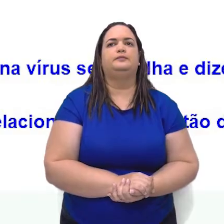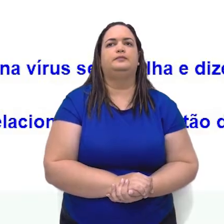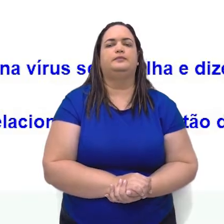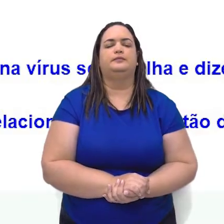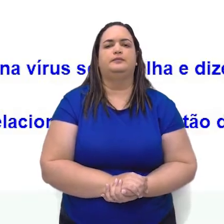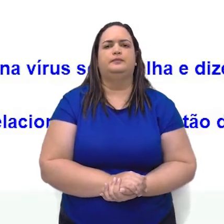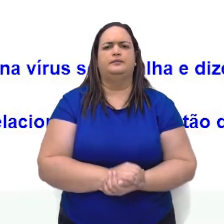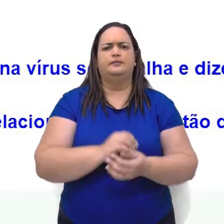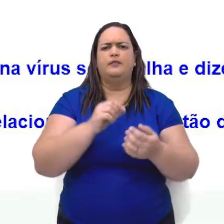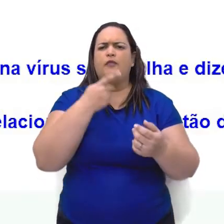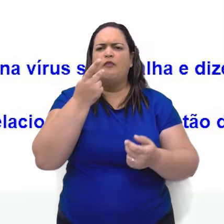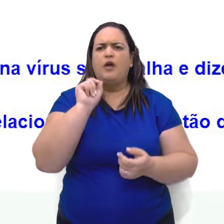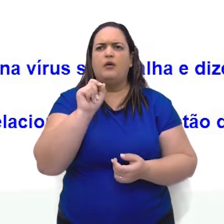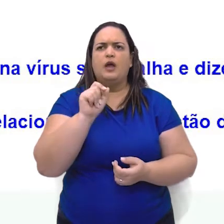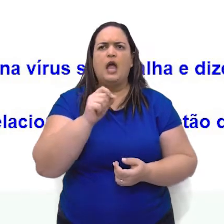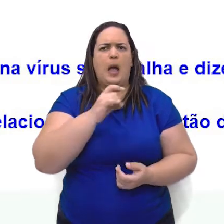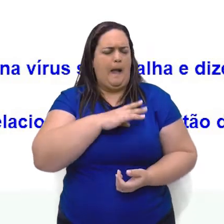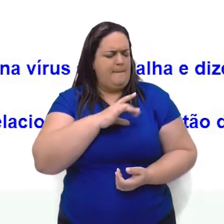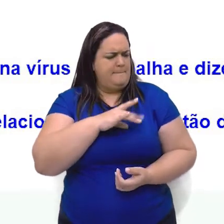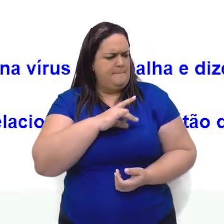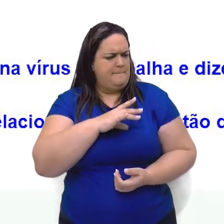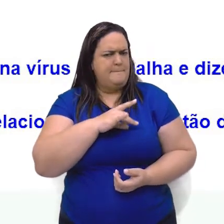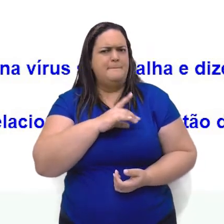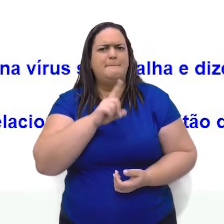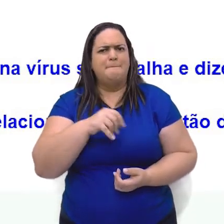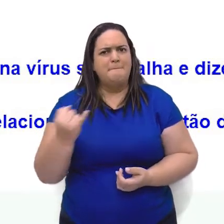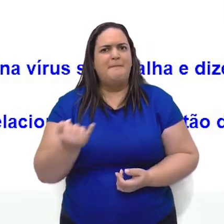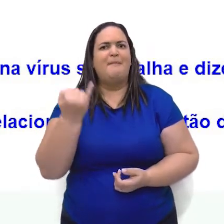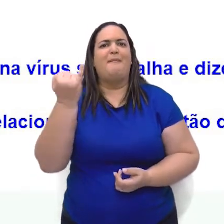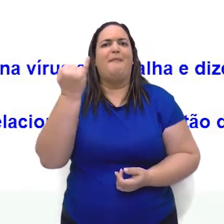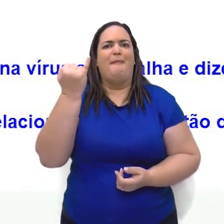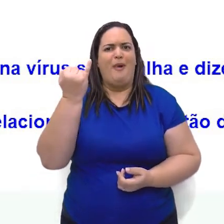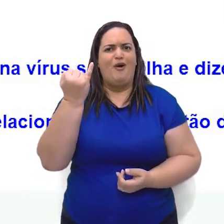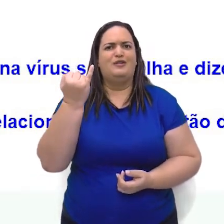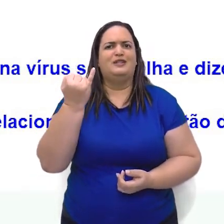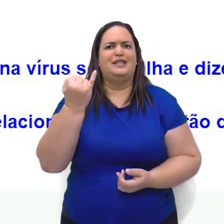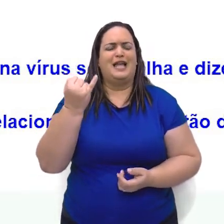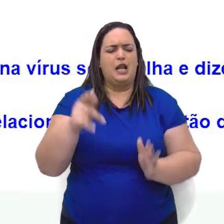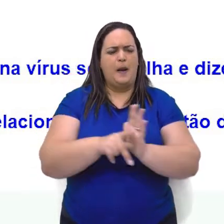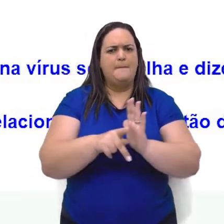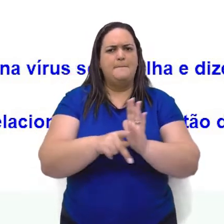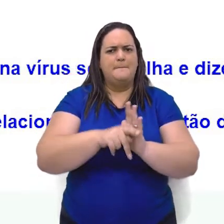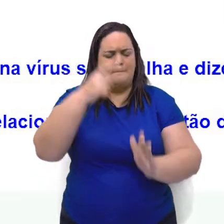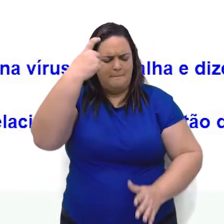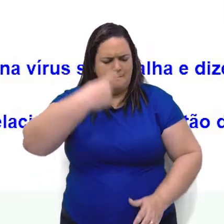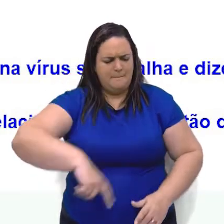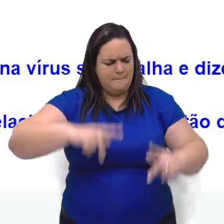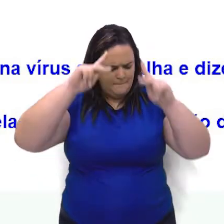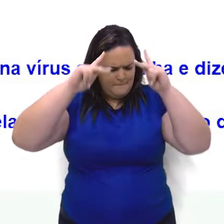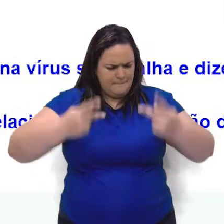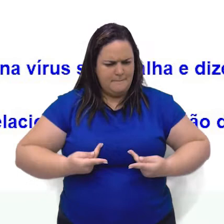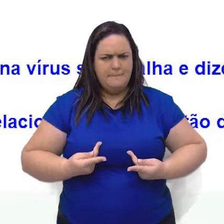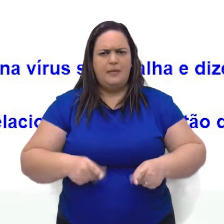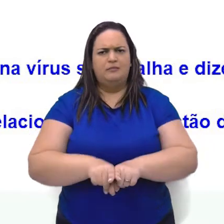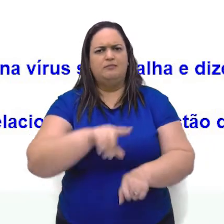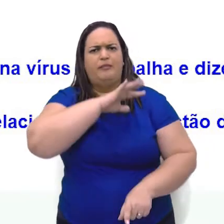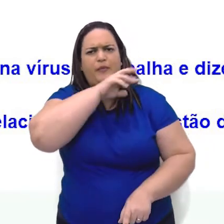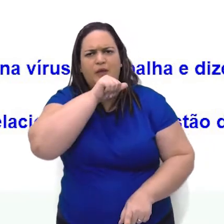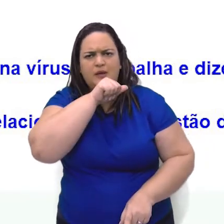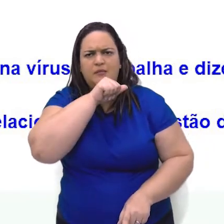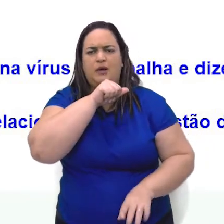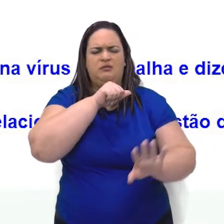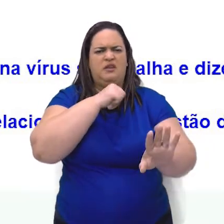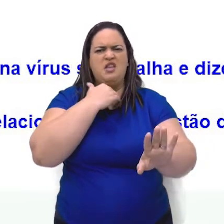Diz o seguinte: o medo é um importante alerta de defesa do ser humano e de muitos animais. Sem ele,